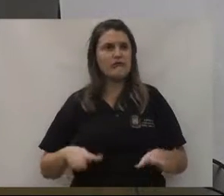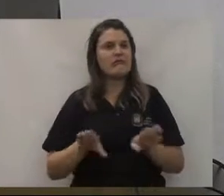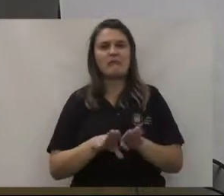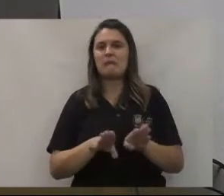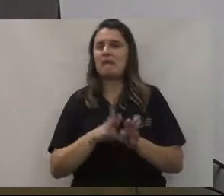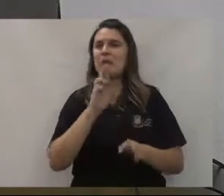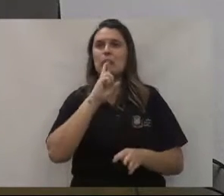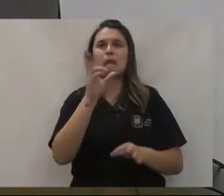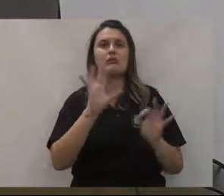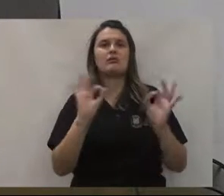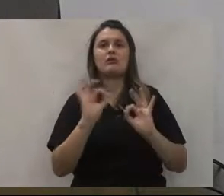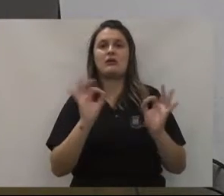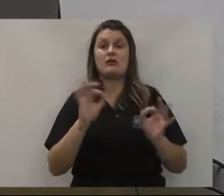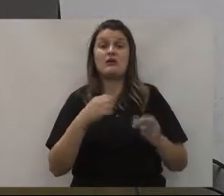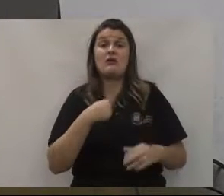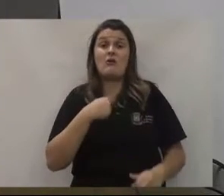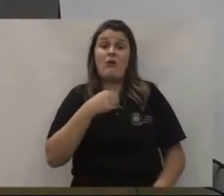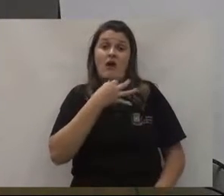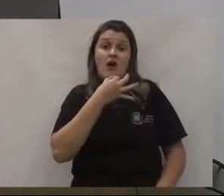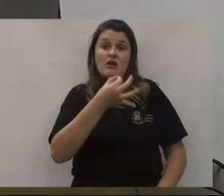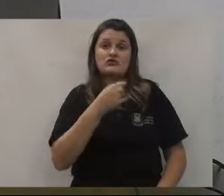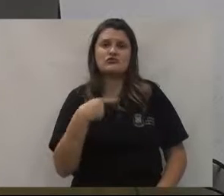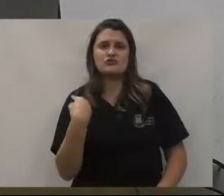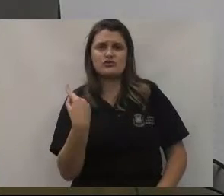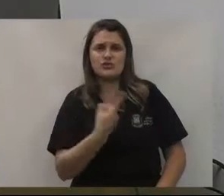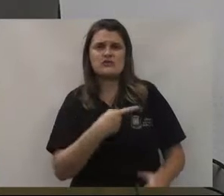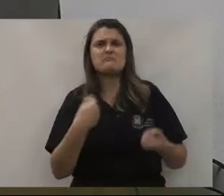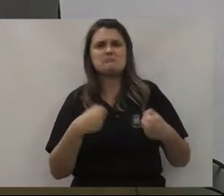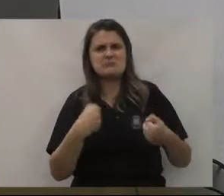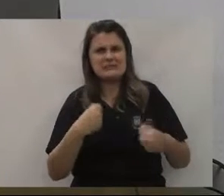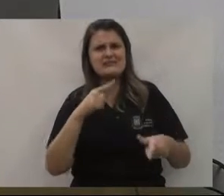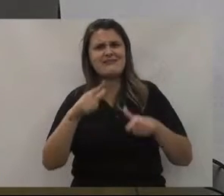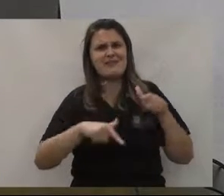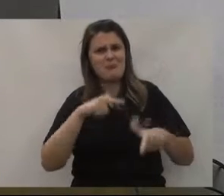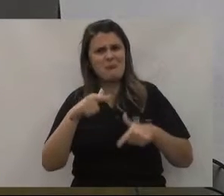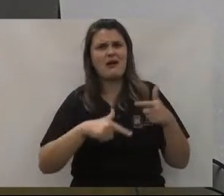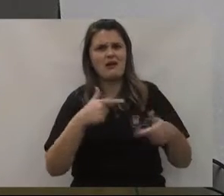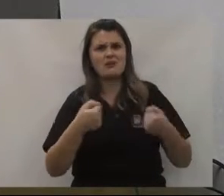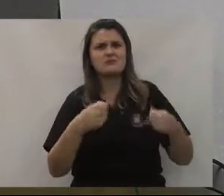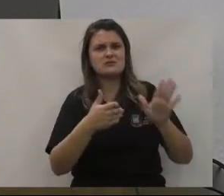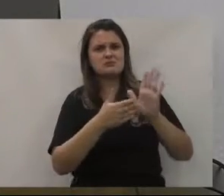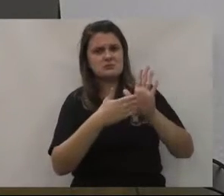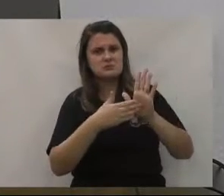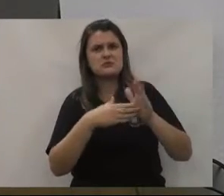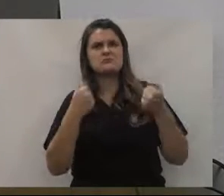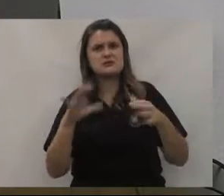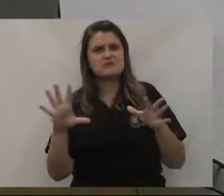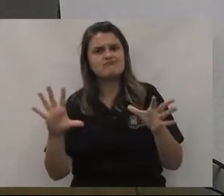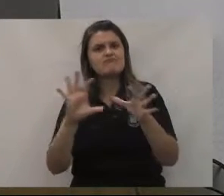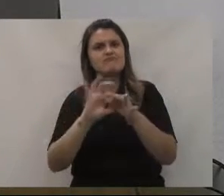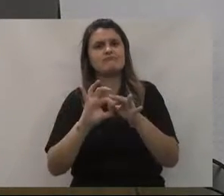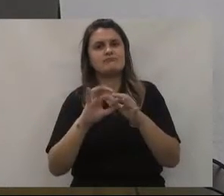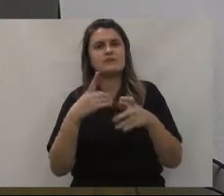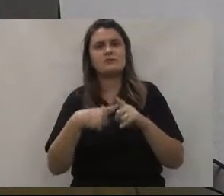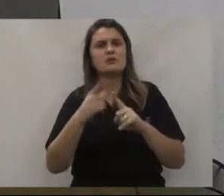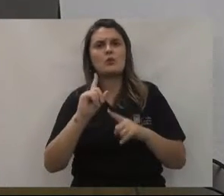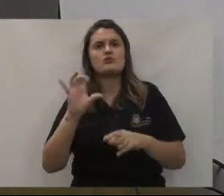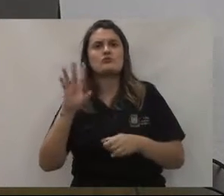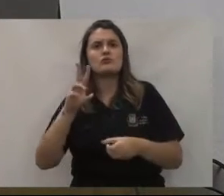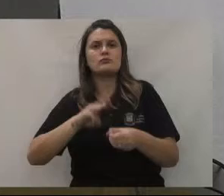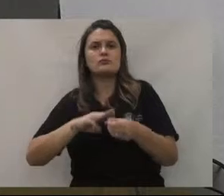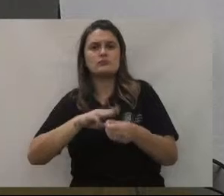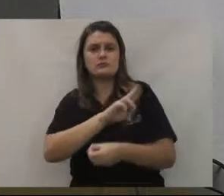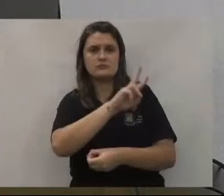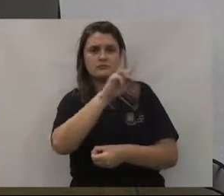deu satisfação nenhuma. Então, eu acho que nós que temos que trabalhar nisso e trabalharmos unidos, porque não é só o município de